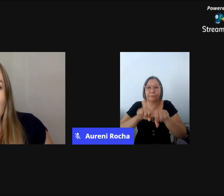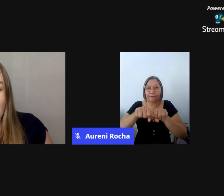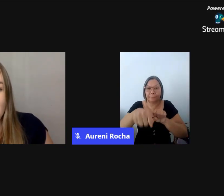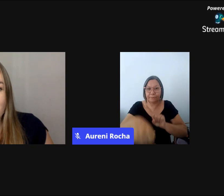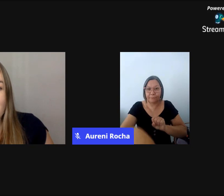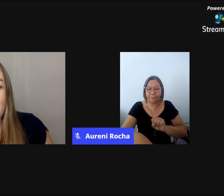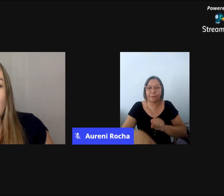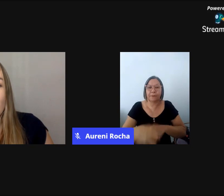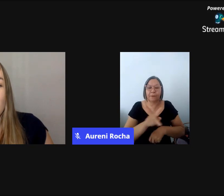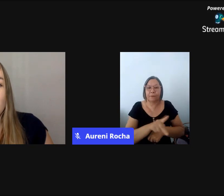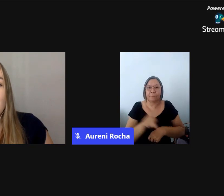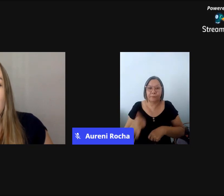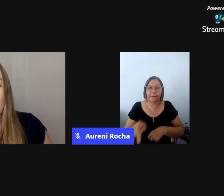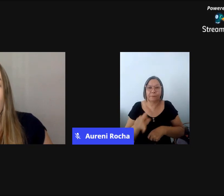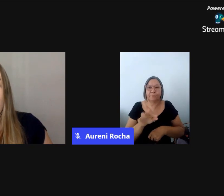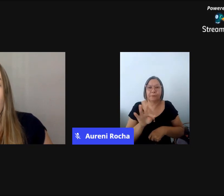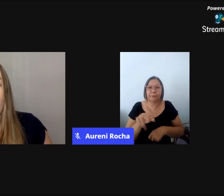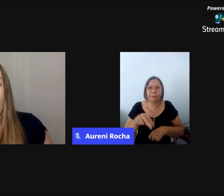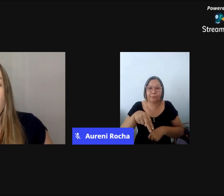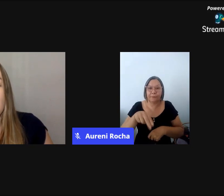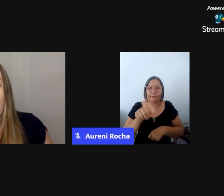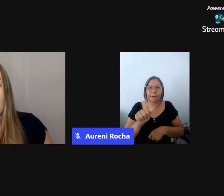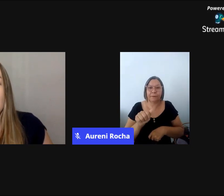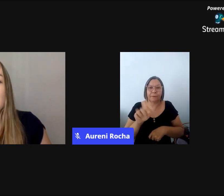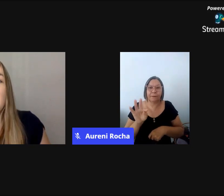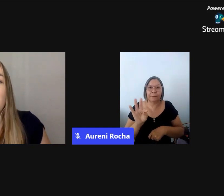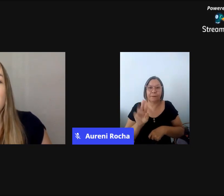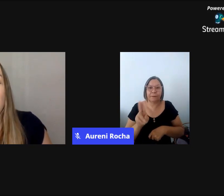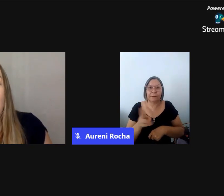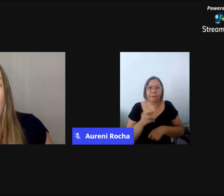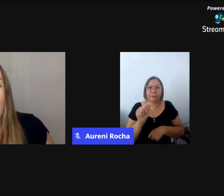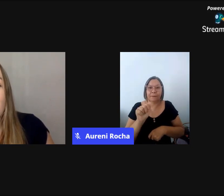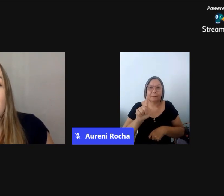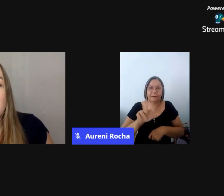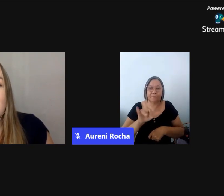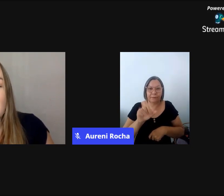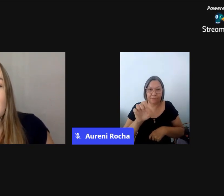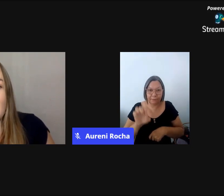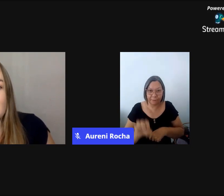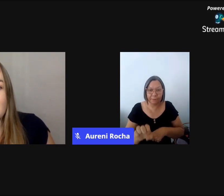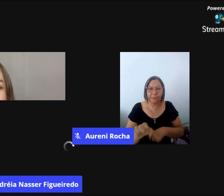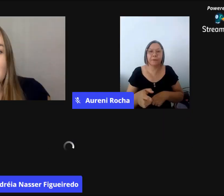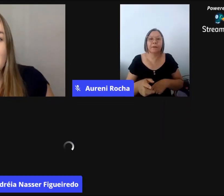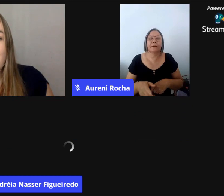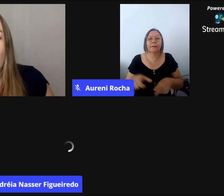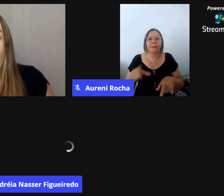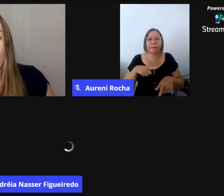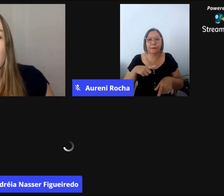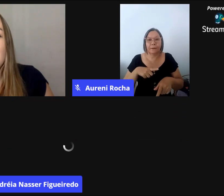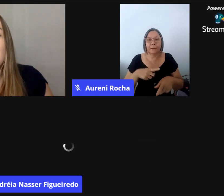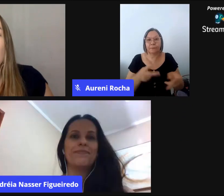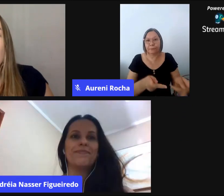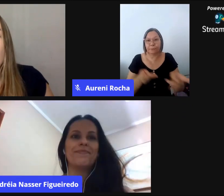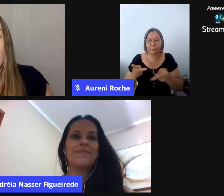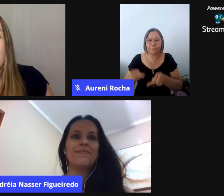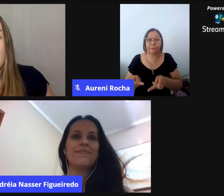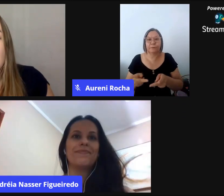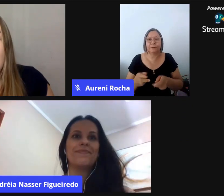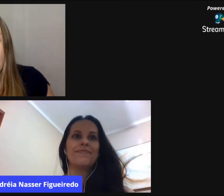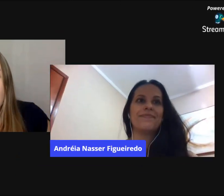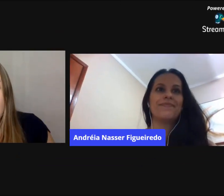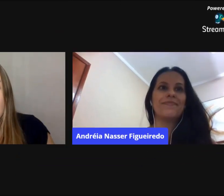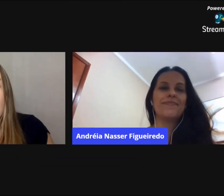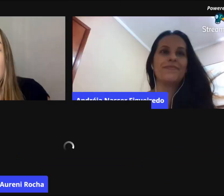professora Natali e hoje eu teria aqui comigo uma convidada, que é a Andrea Nasser, que é bióloga e doutora